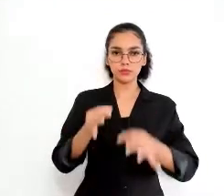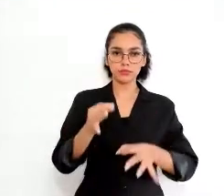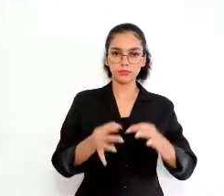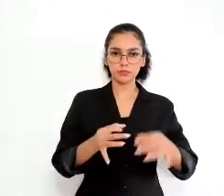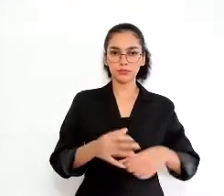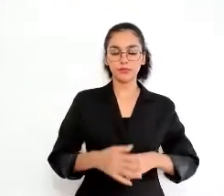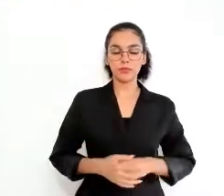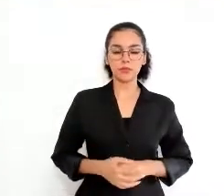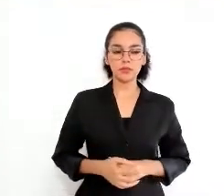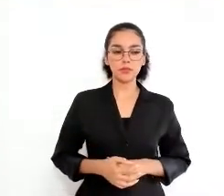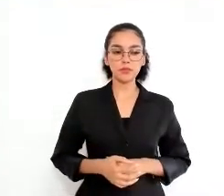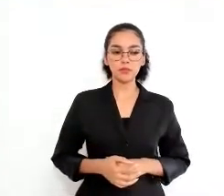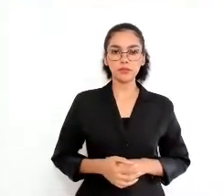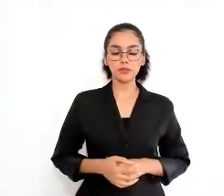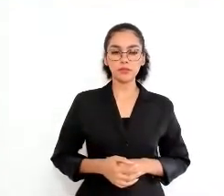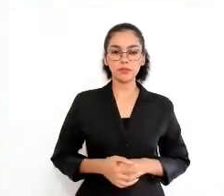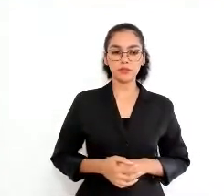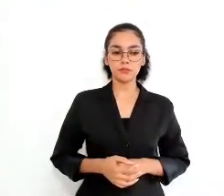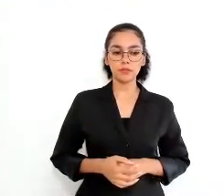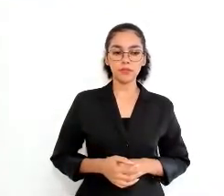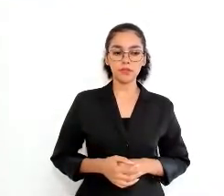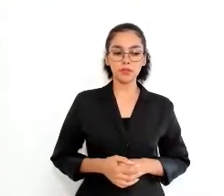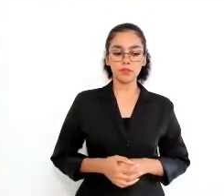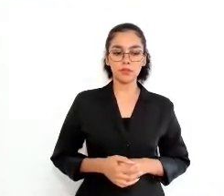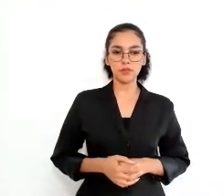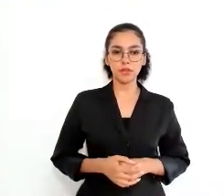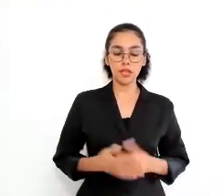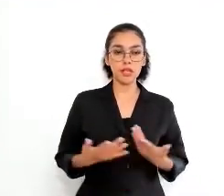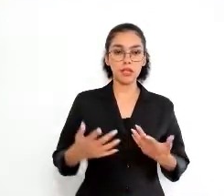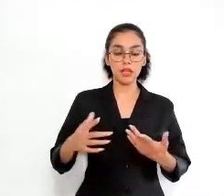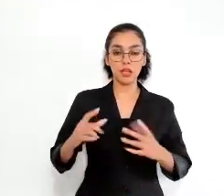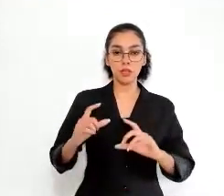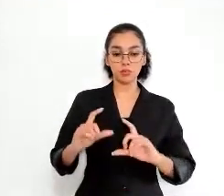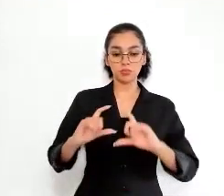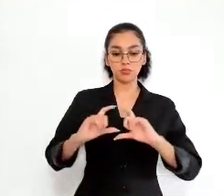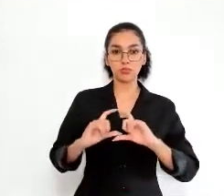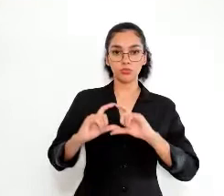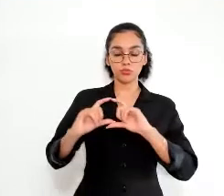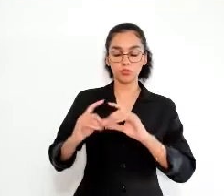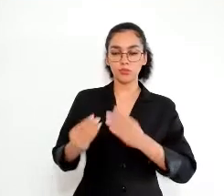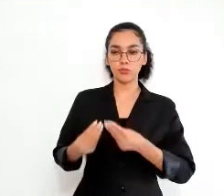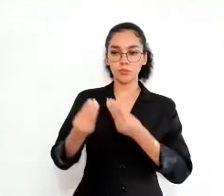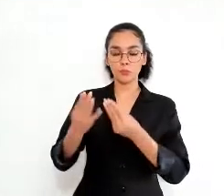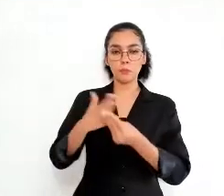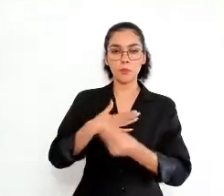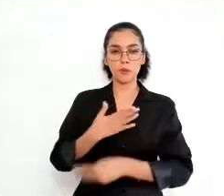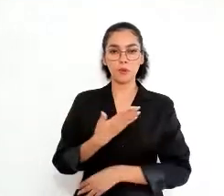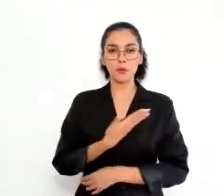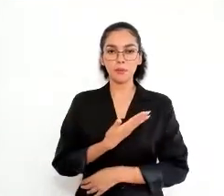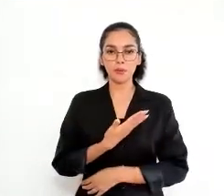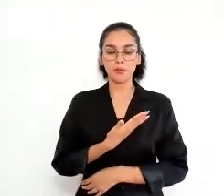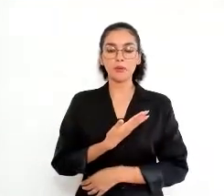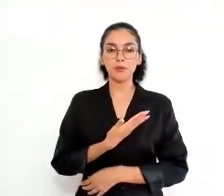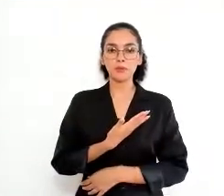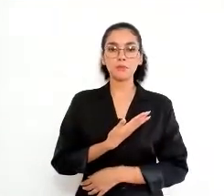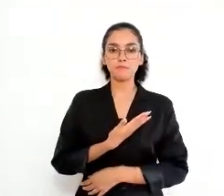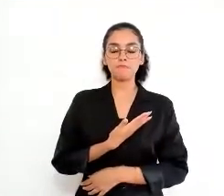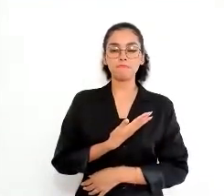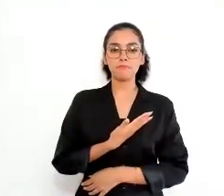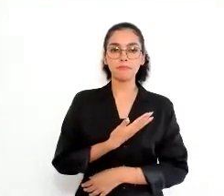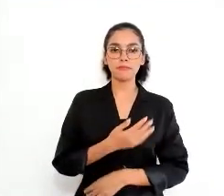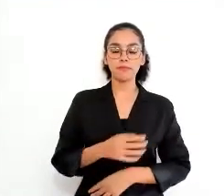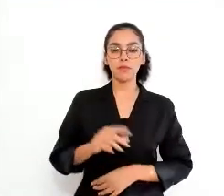que será entregue ao meu queridíssimo amigo, cordial parceiro,